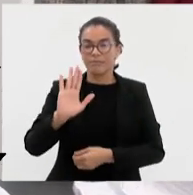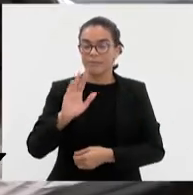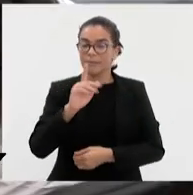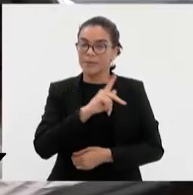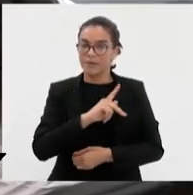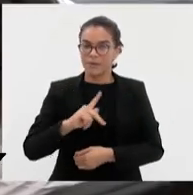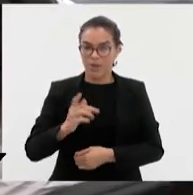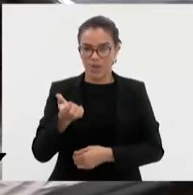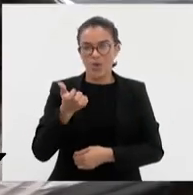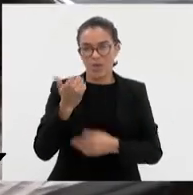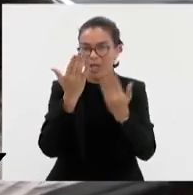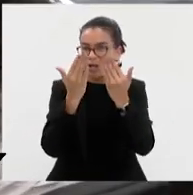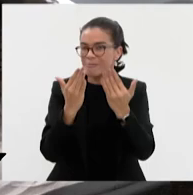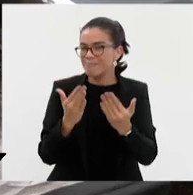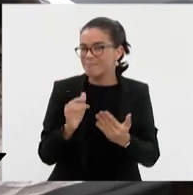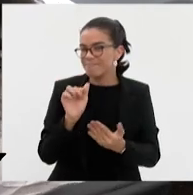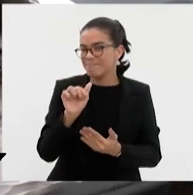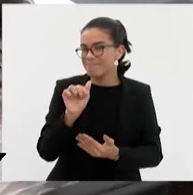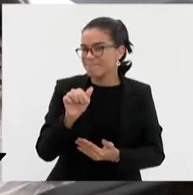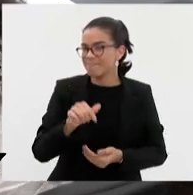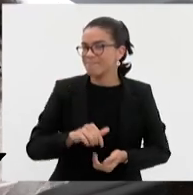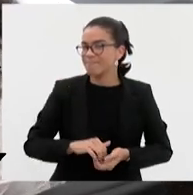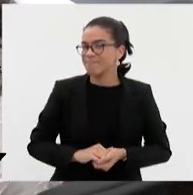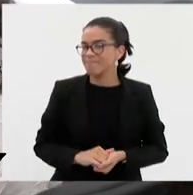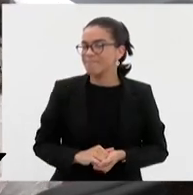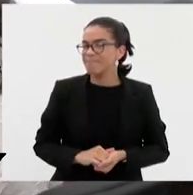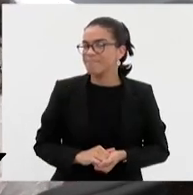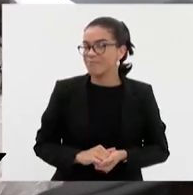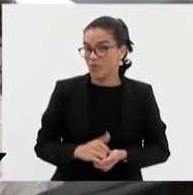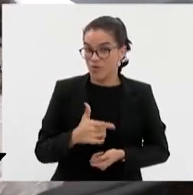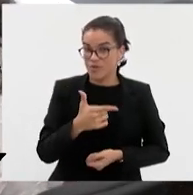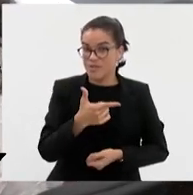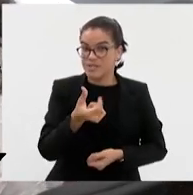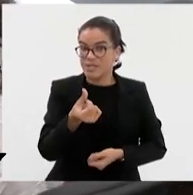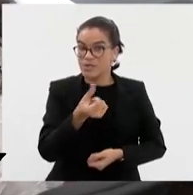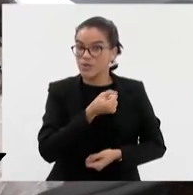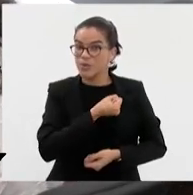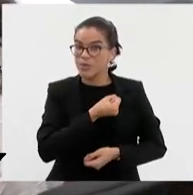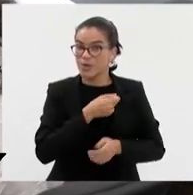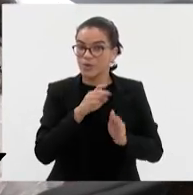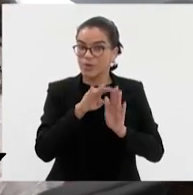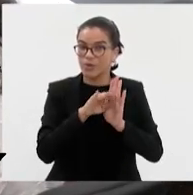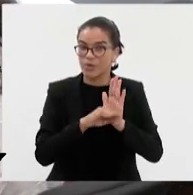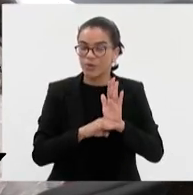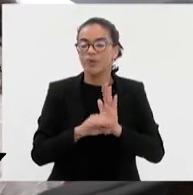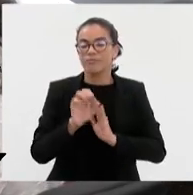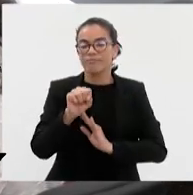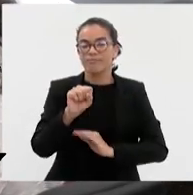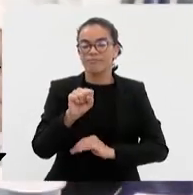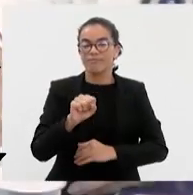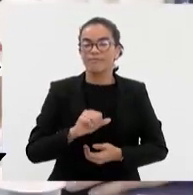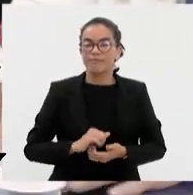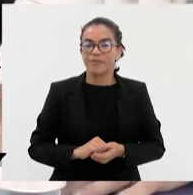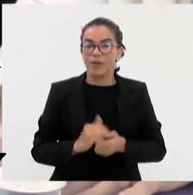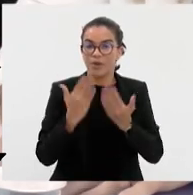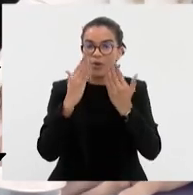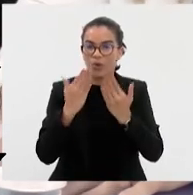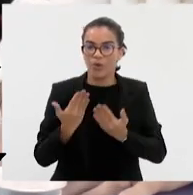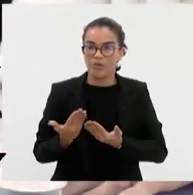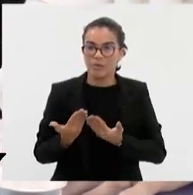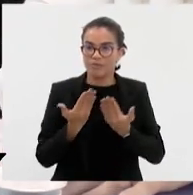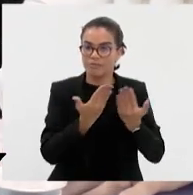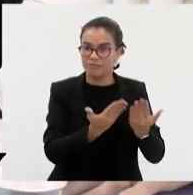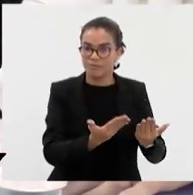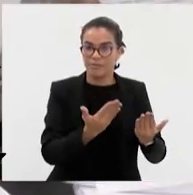Queria pedir vista desse processo, desse pré-PL. Do 26? Esse item 26. Sim. Vista concedida ao